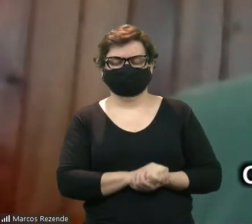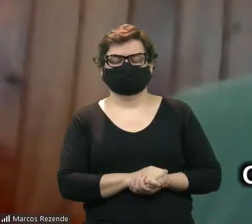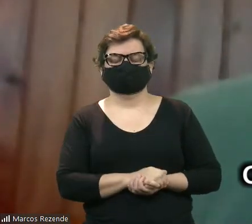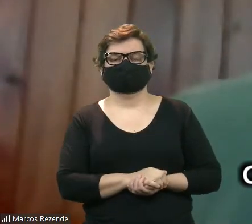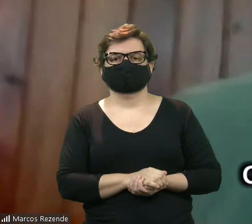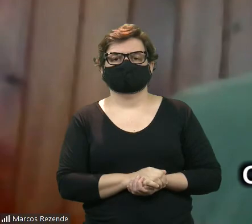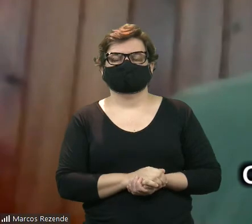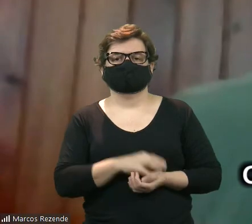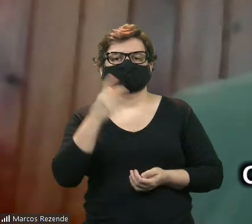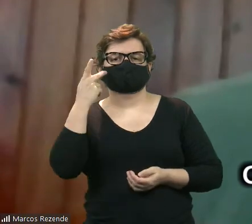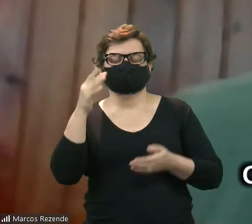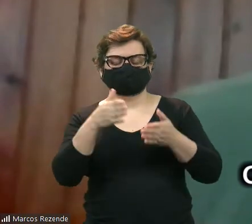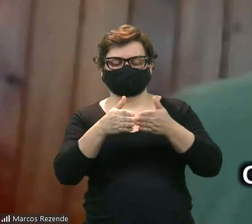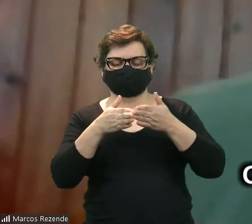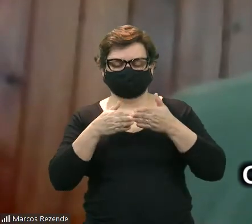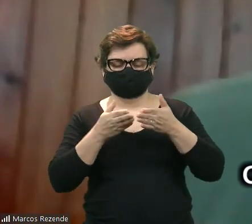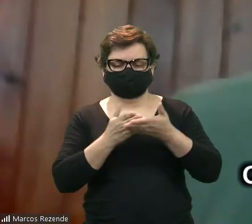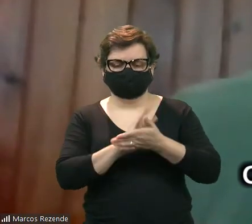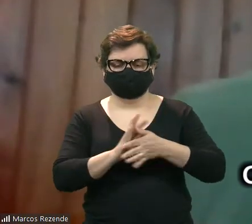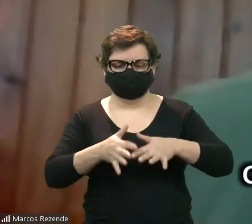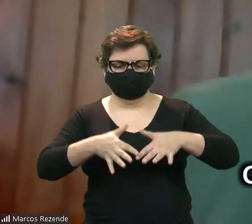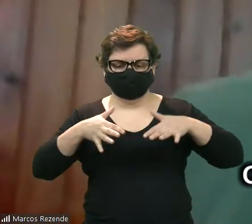Requerimento verbal aprovado pelo plenário,